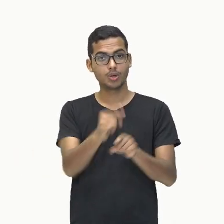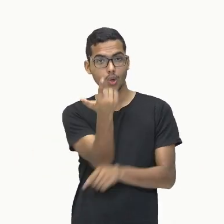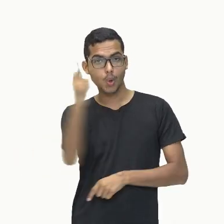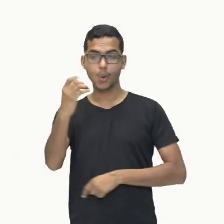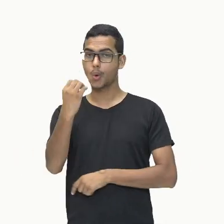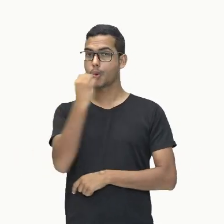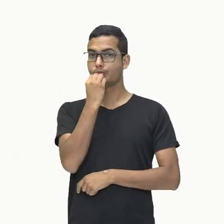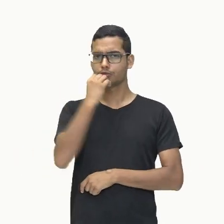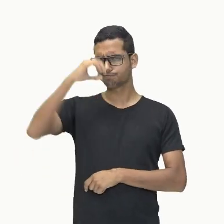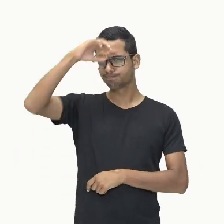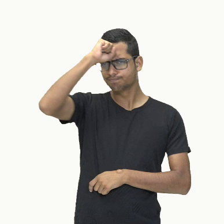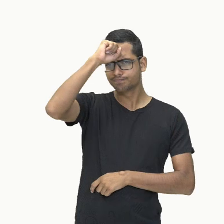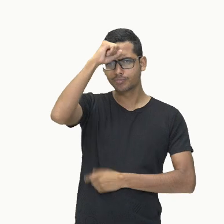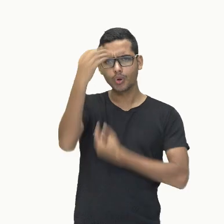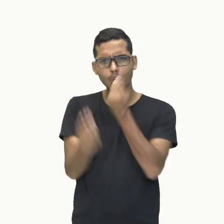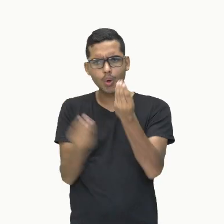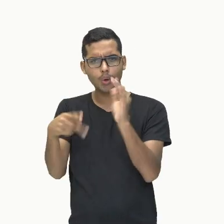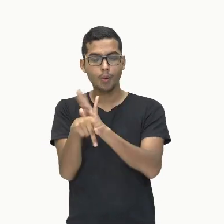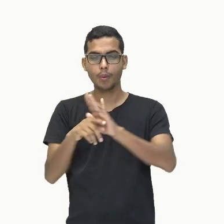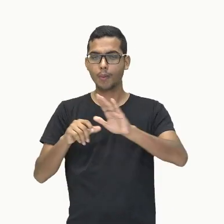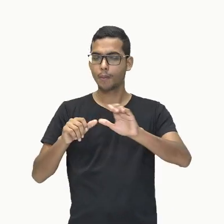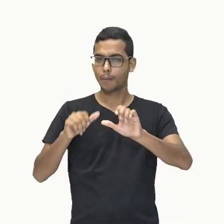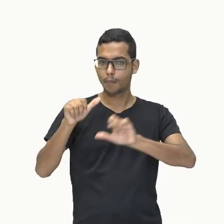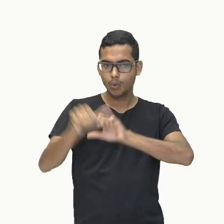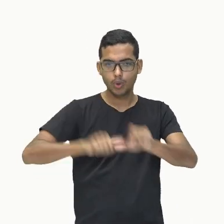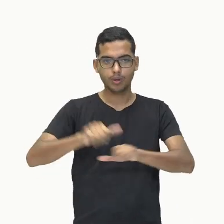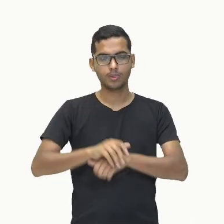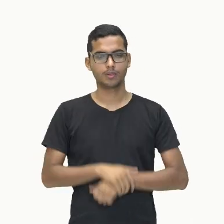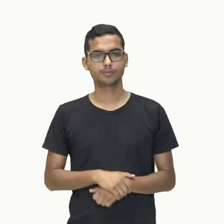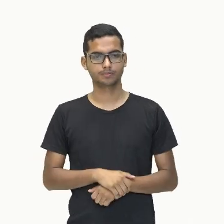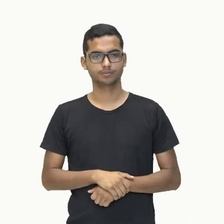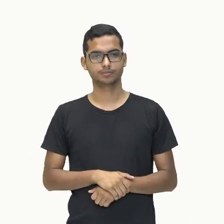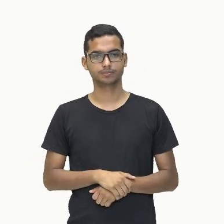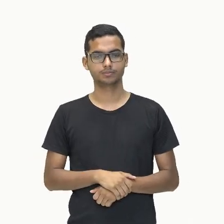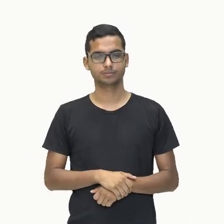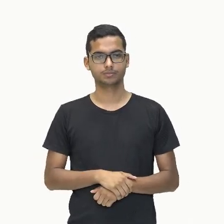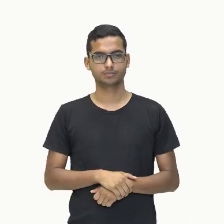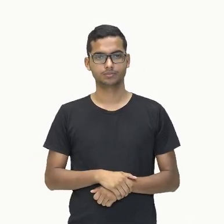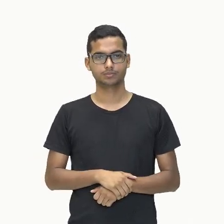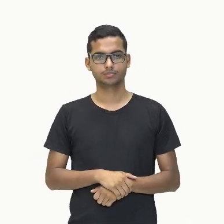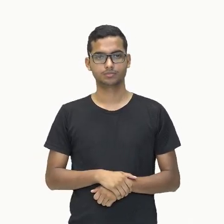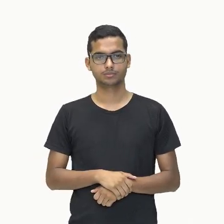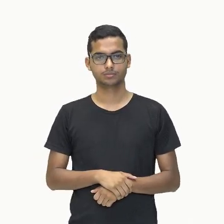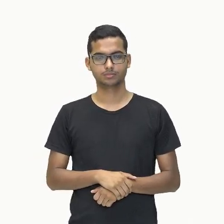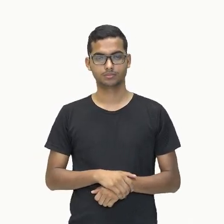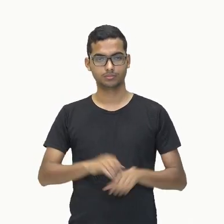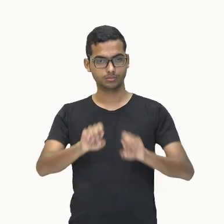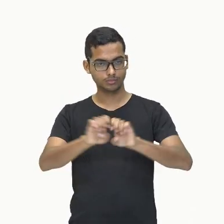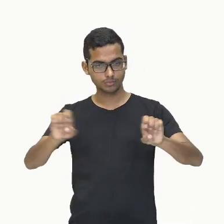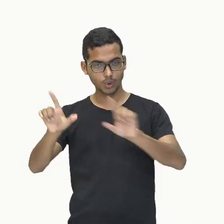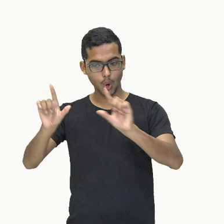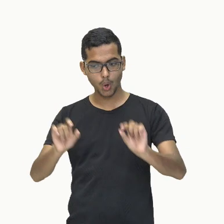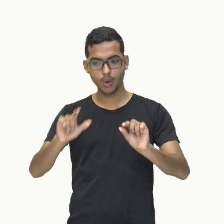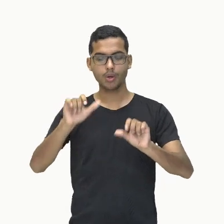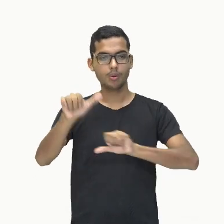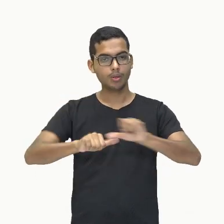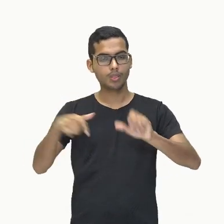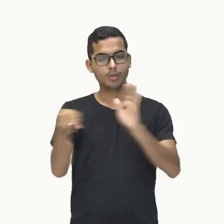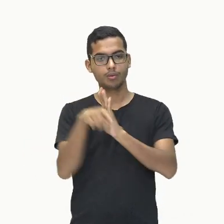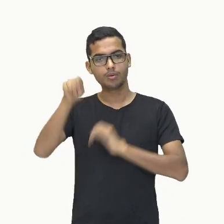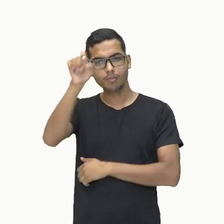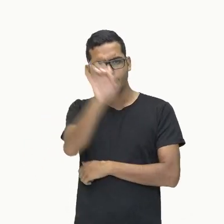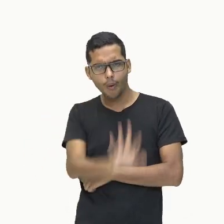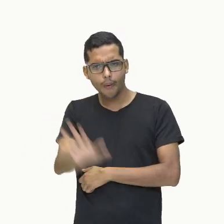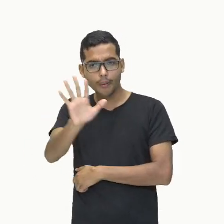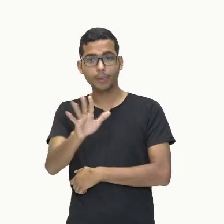essa transformação, né? Transformar a equação reduzida para a geral, tá bom? E vice-versa, tá bom? Mas por enquanto